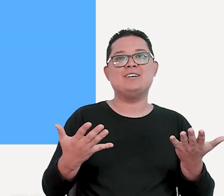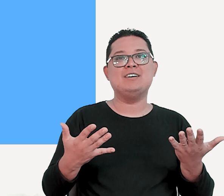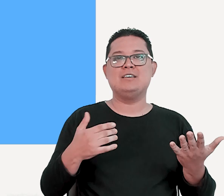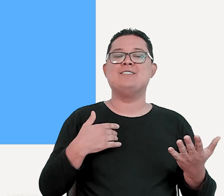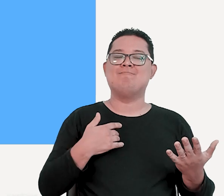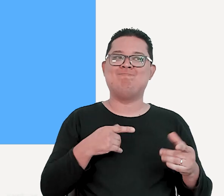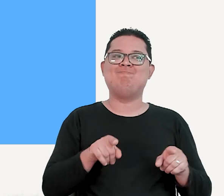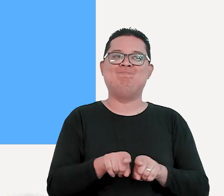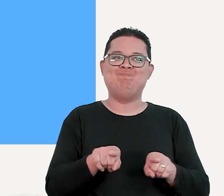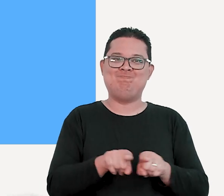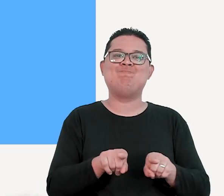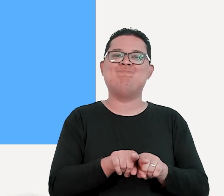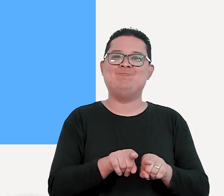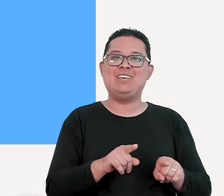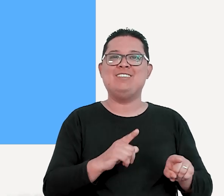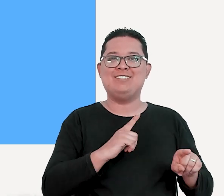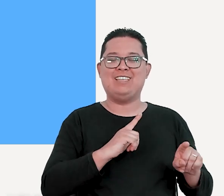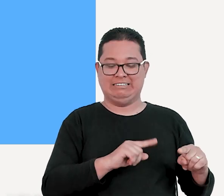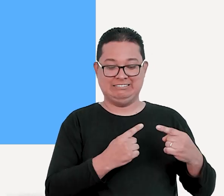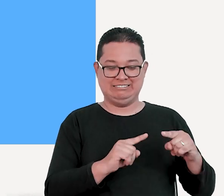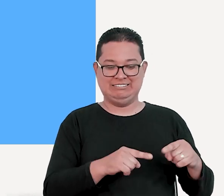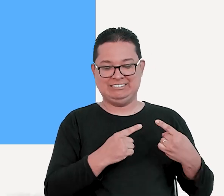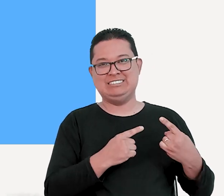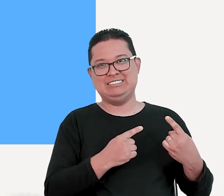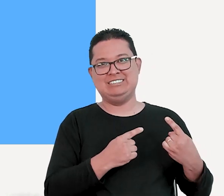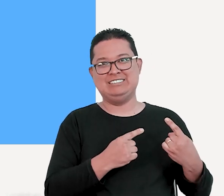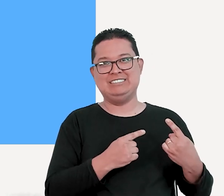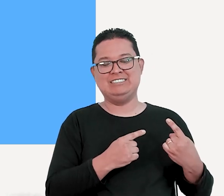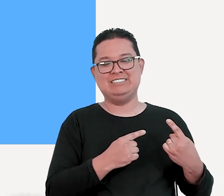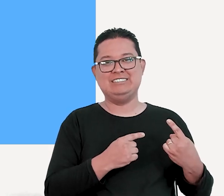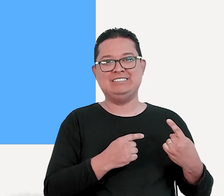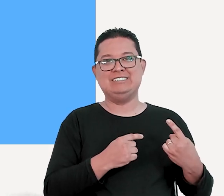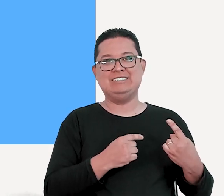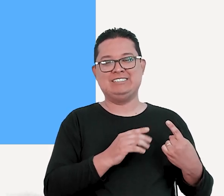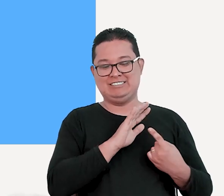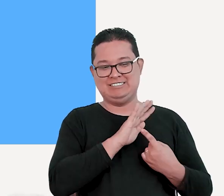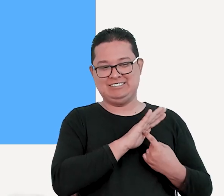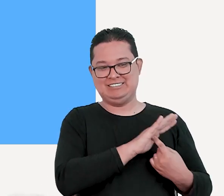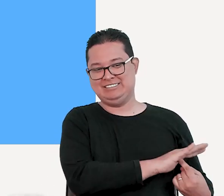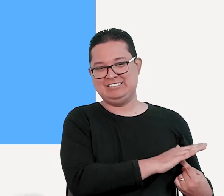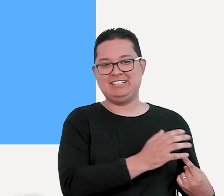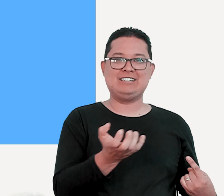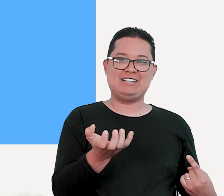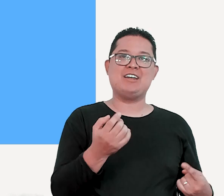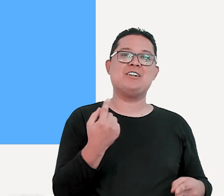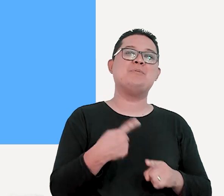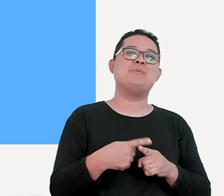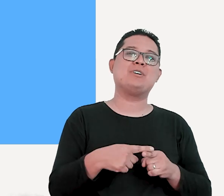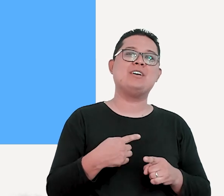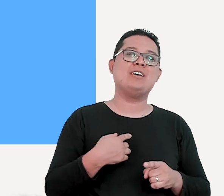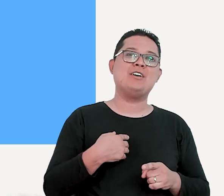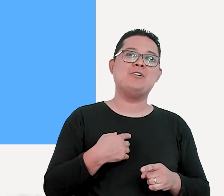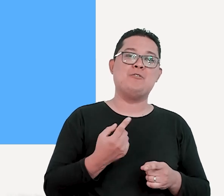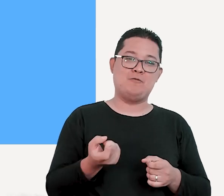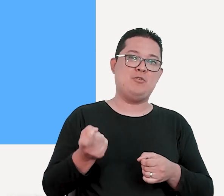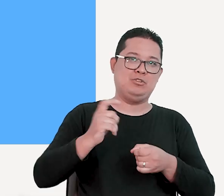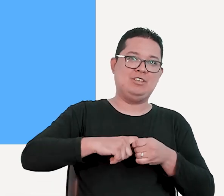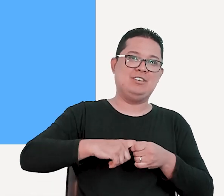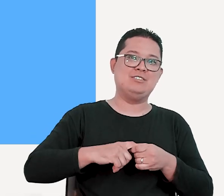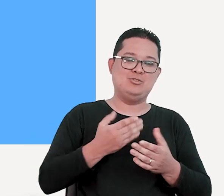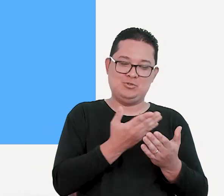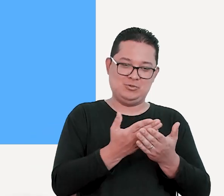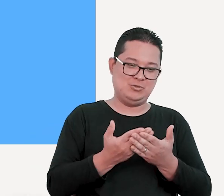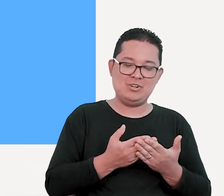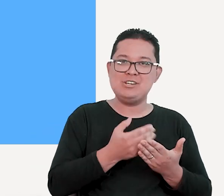impostora de lado, Laura, porque eu voltei a estudar inglês, também estou estudando espanhol, e esse ano eu consegui já ter conversas